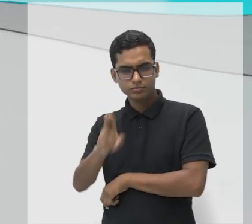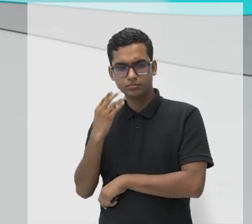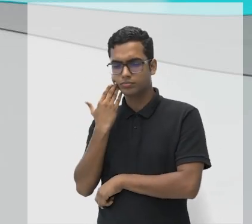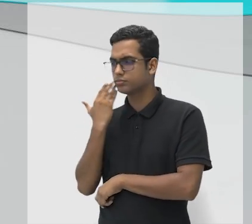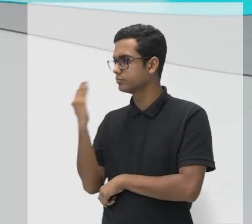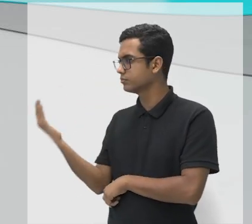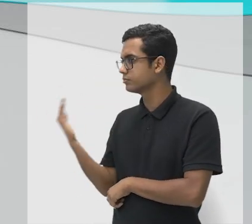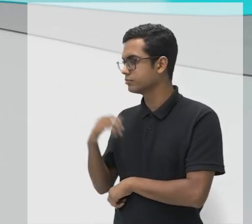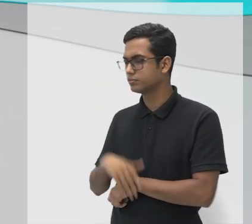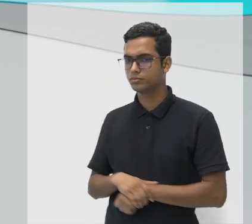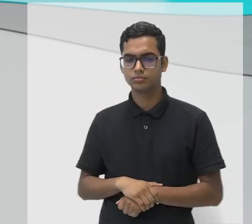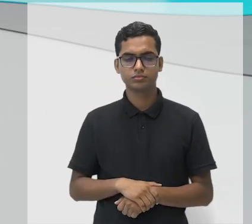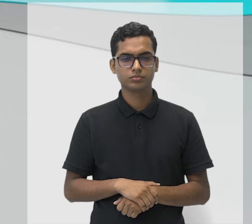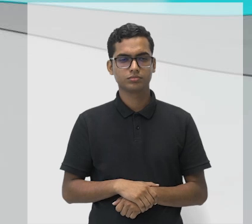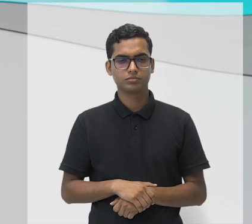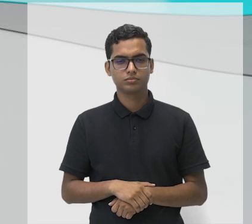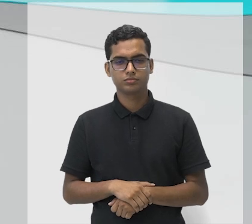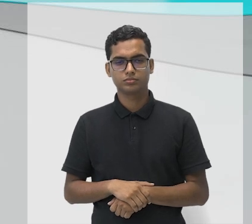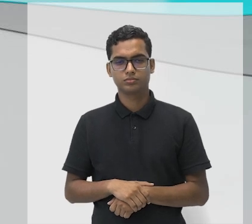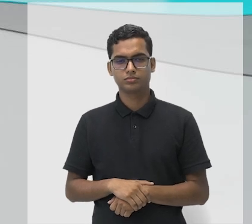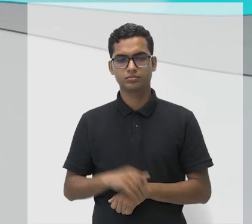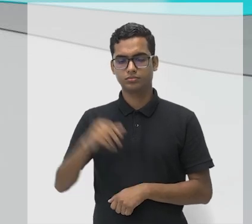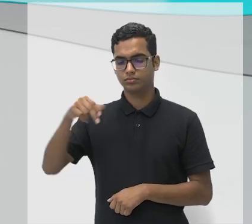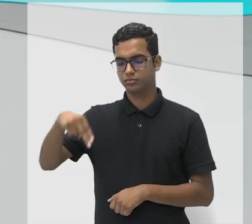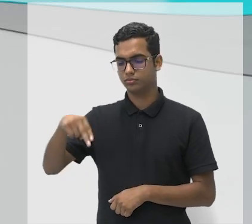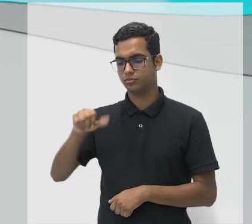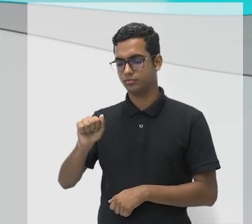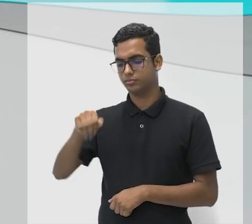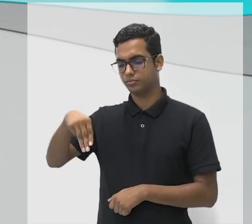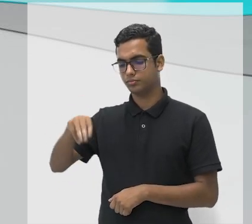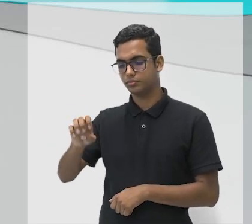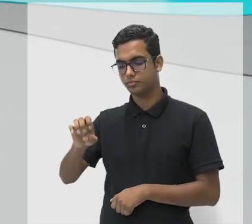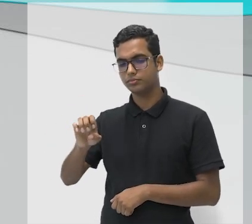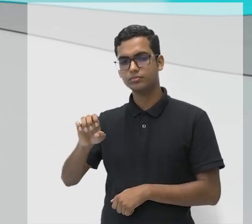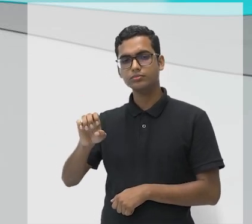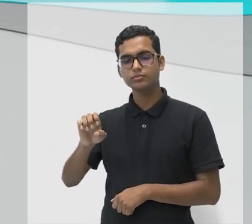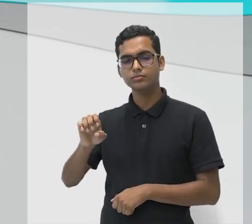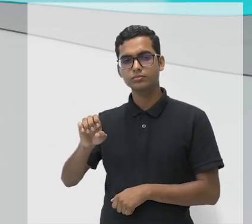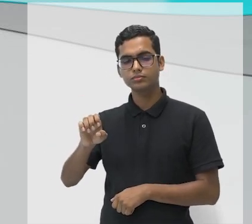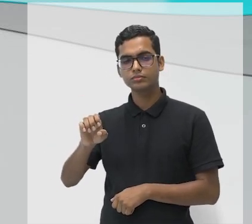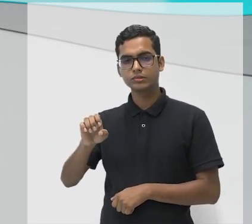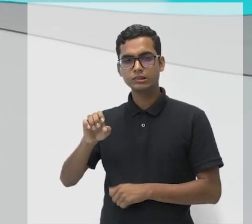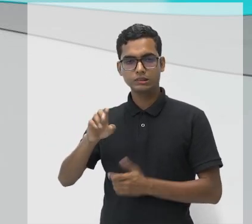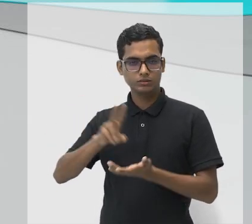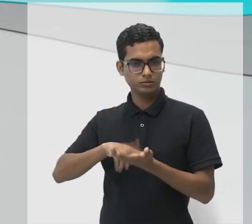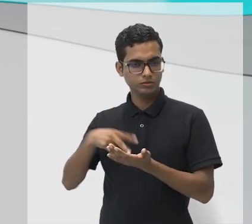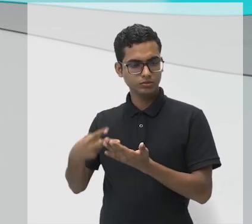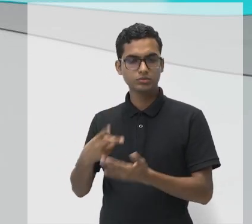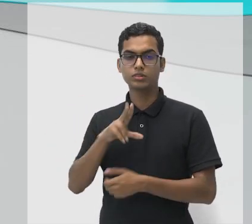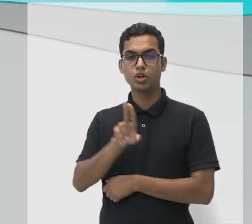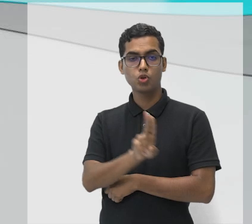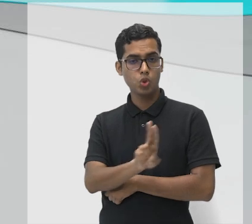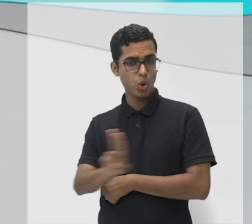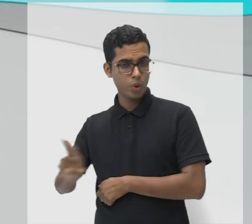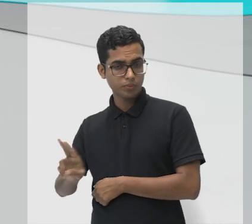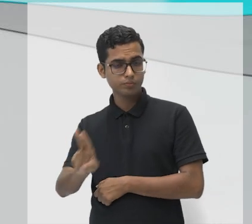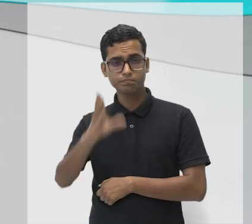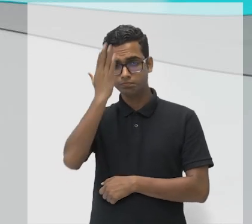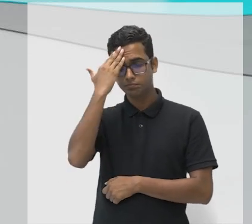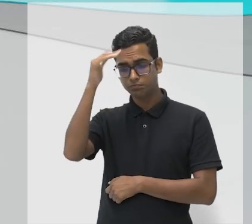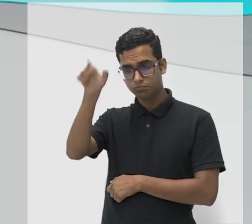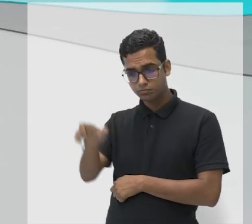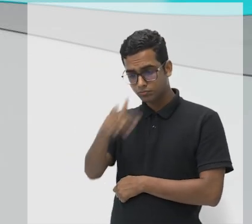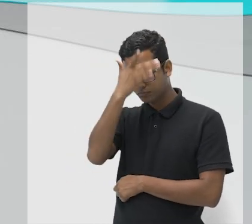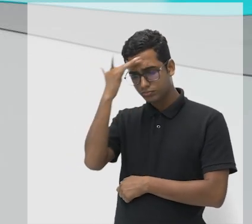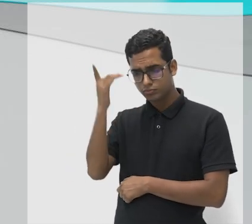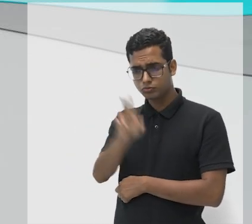uma informação pessoal muito importante. Olha só a palavrinha name, né? É nome. Então, para saber o nome de determinado indivíduo,